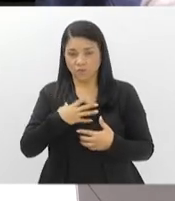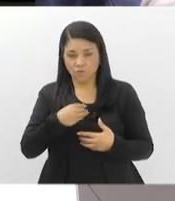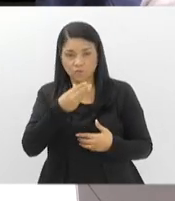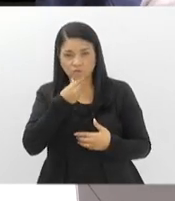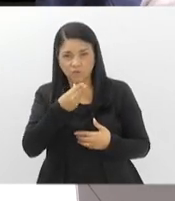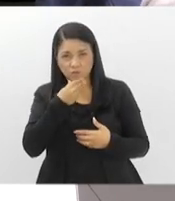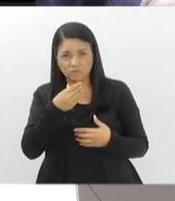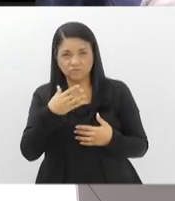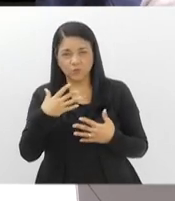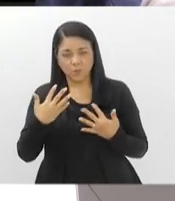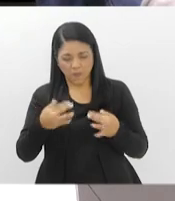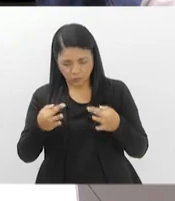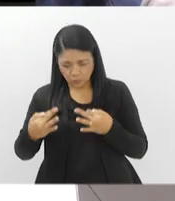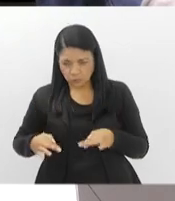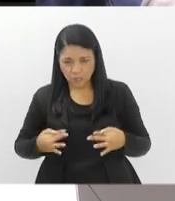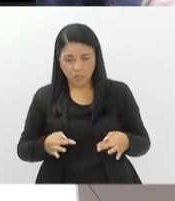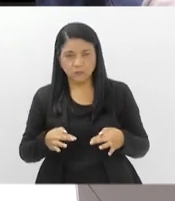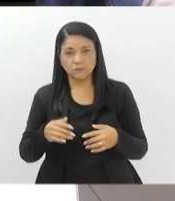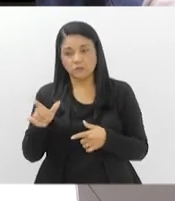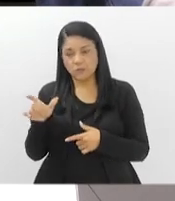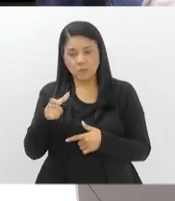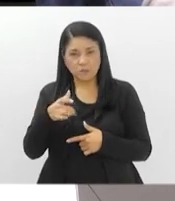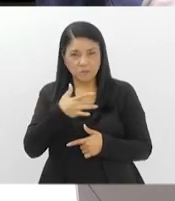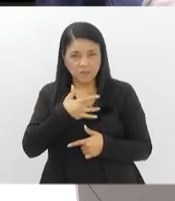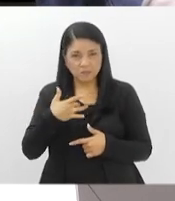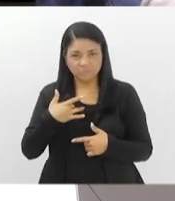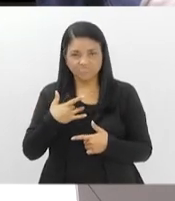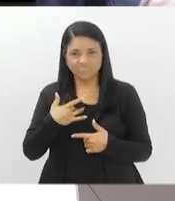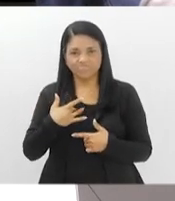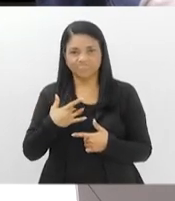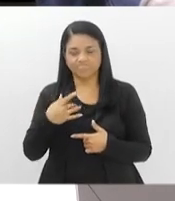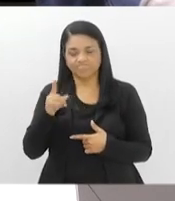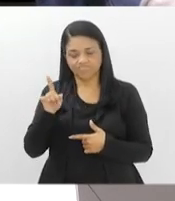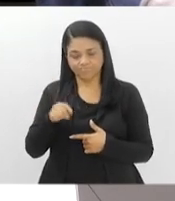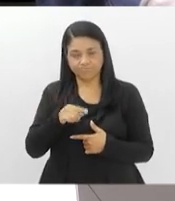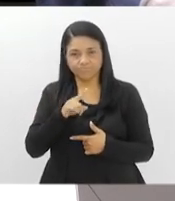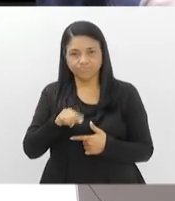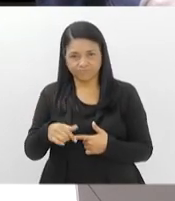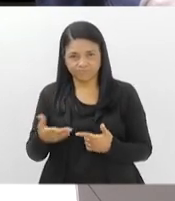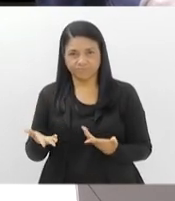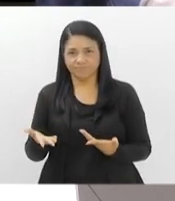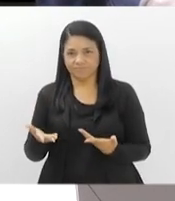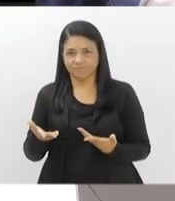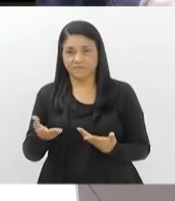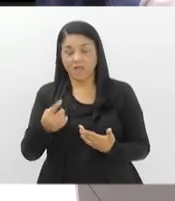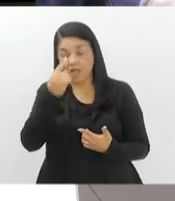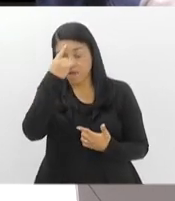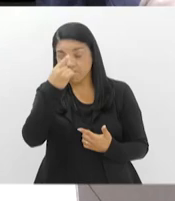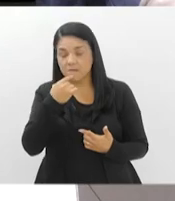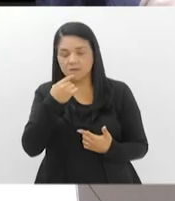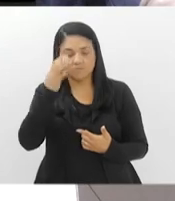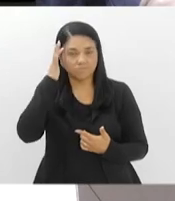se negando Essa é a imagem é